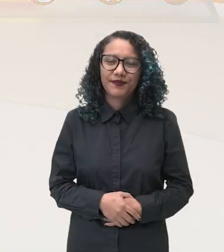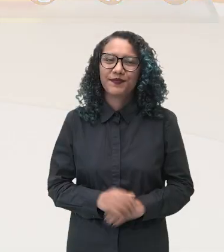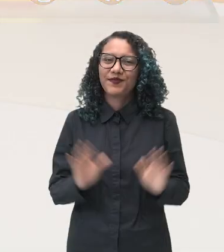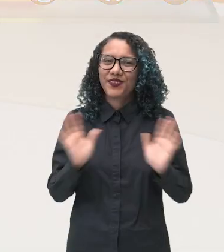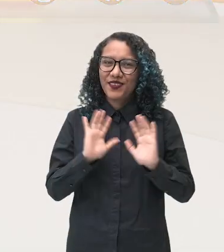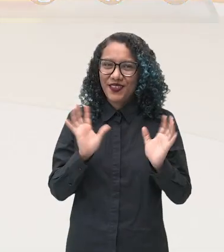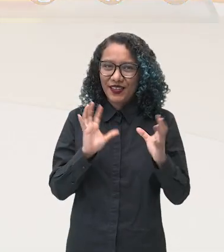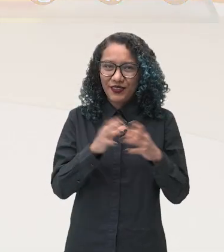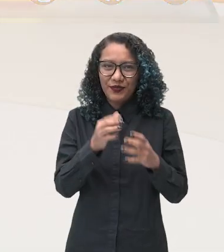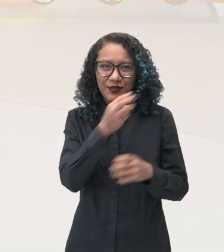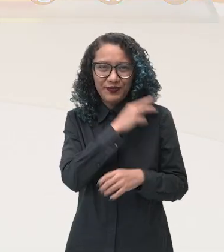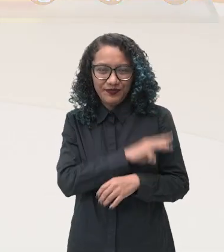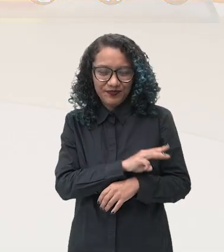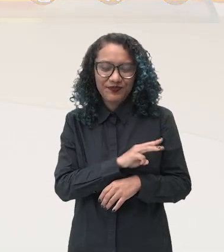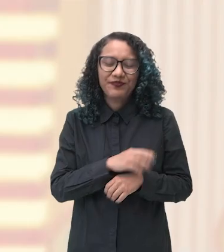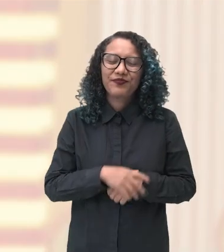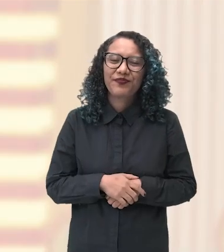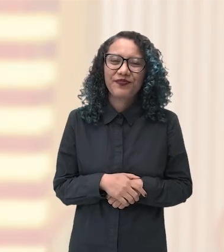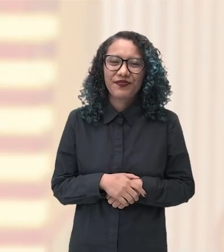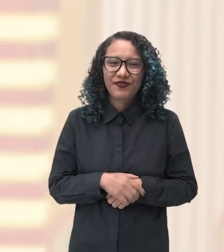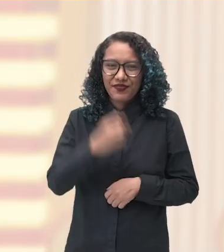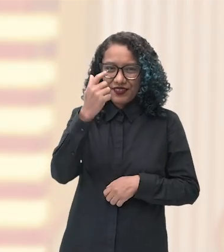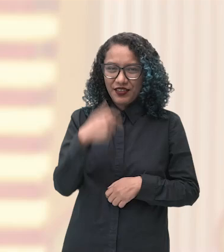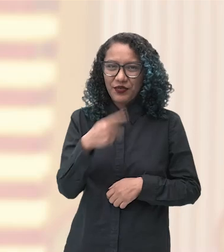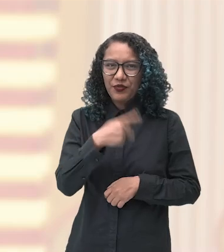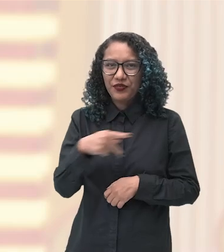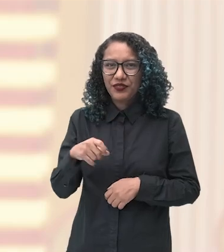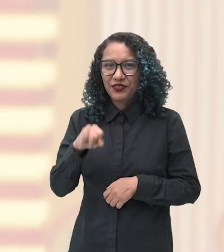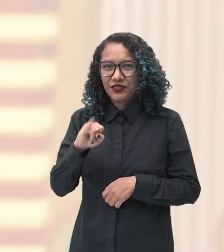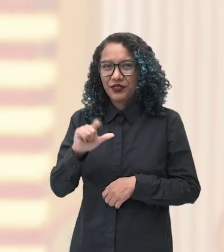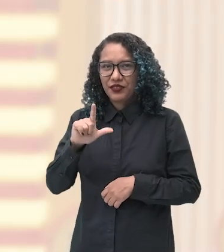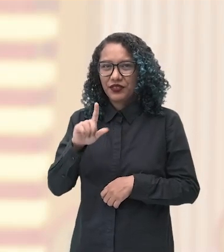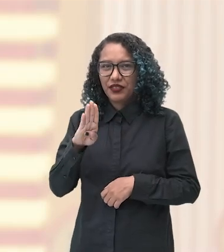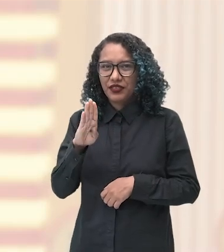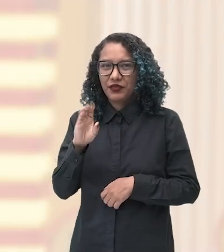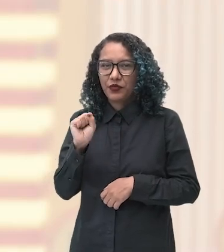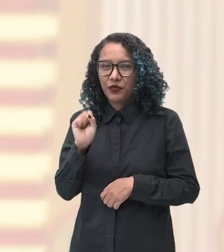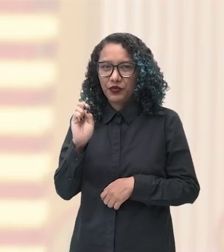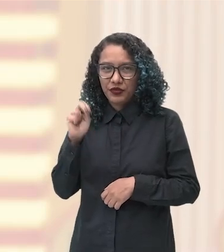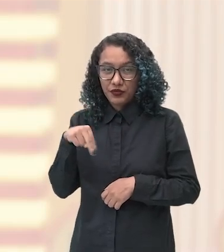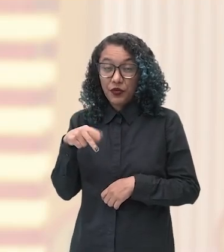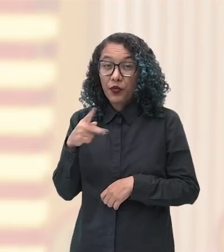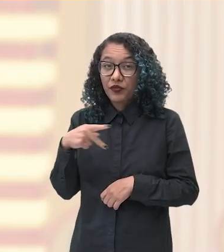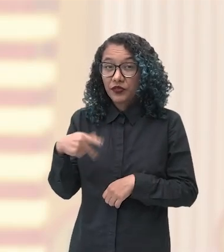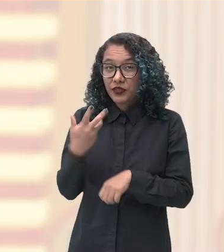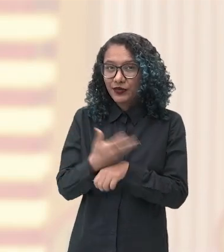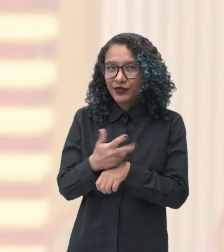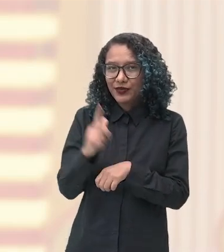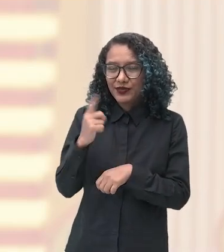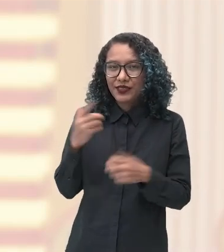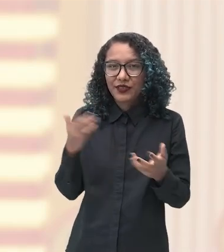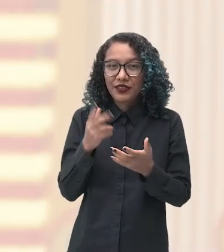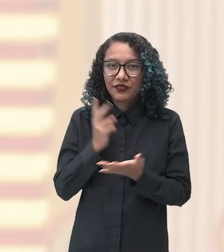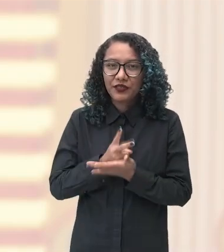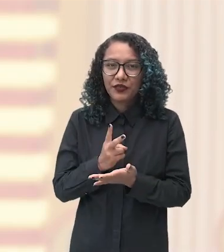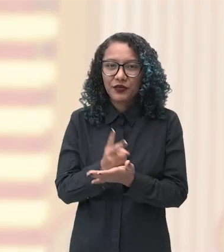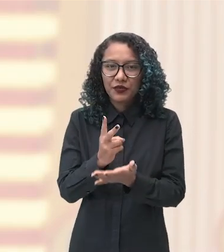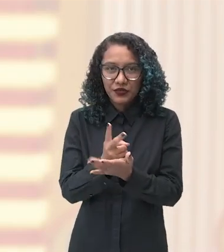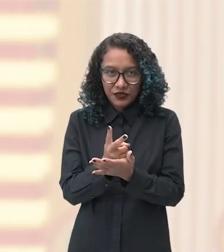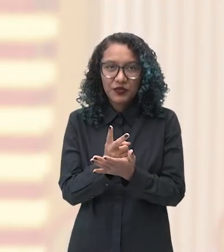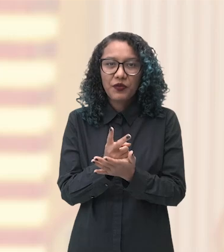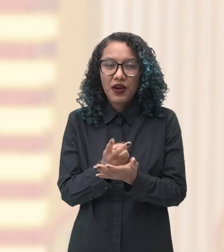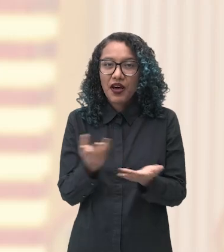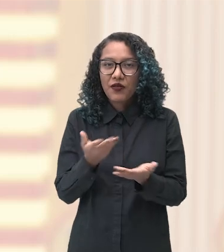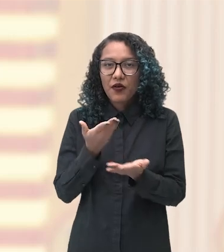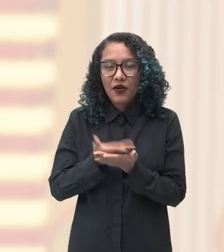Olá, alunos da terceira série do ensino médio. Eu me chamo Wilson do Nascimento, eu sou professor do componente de Geografia e eu vou dar continuidade às